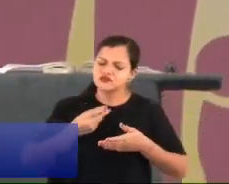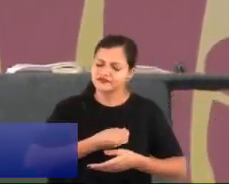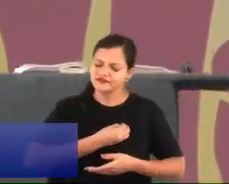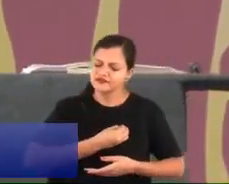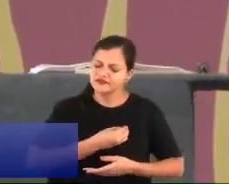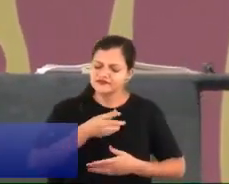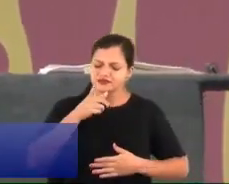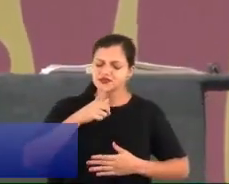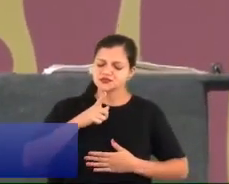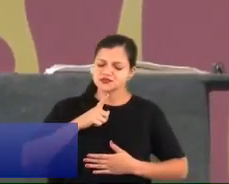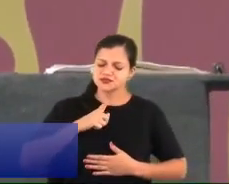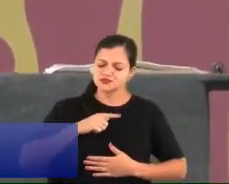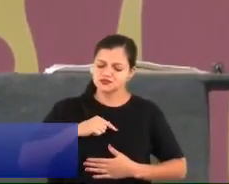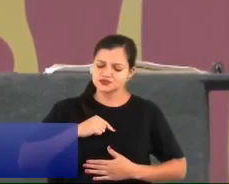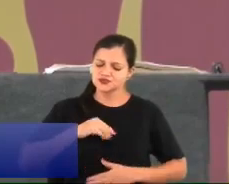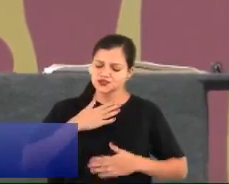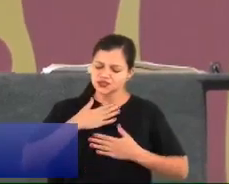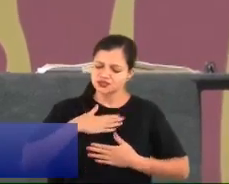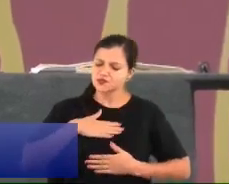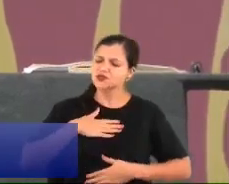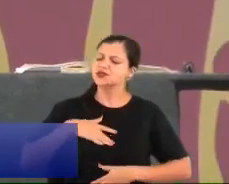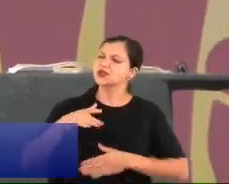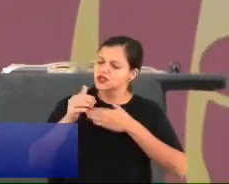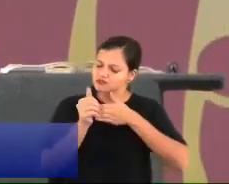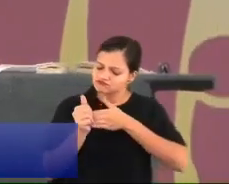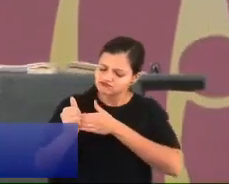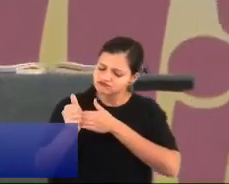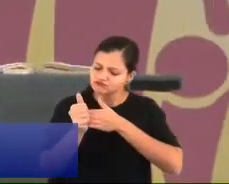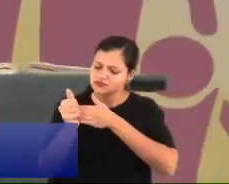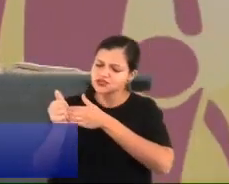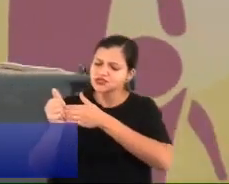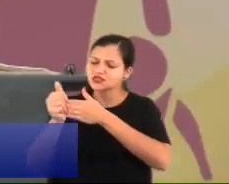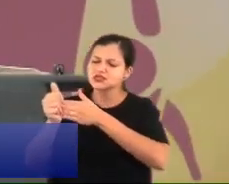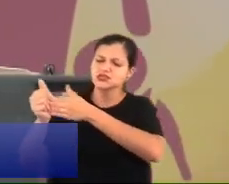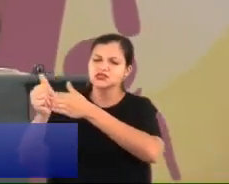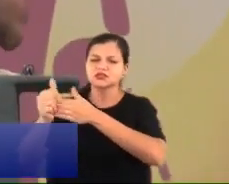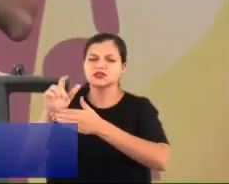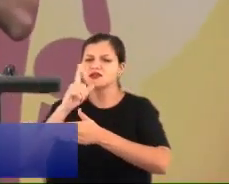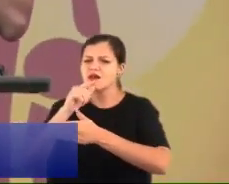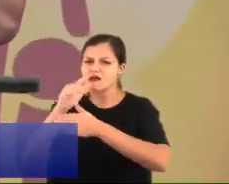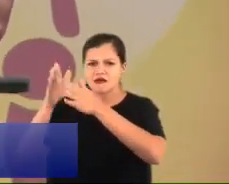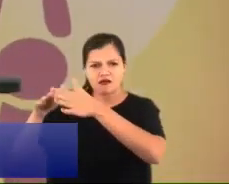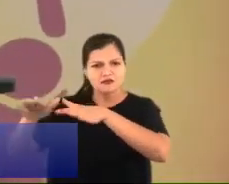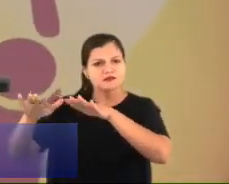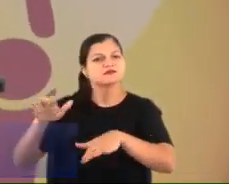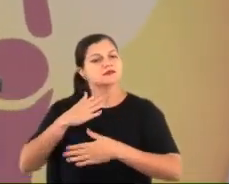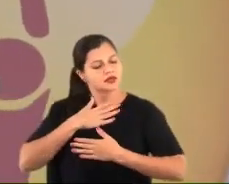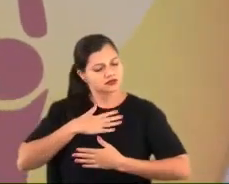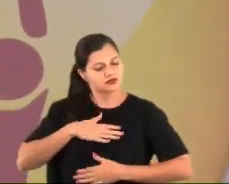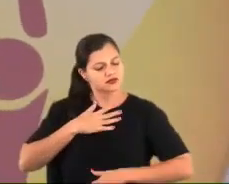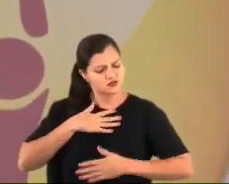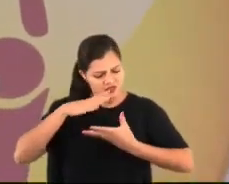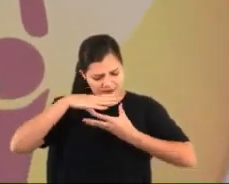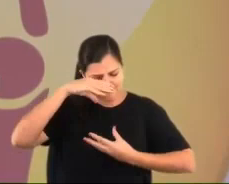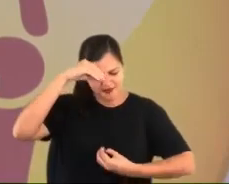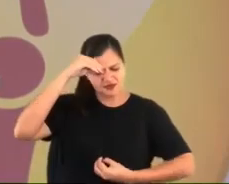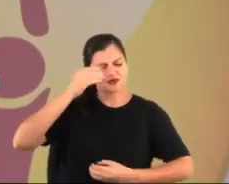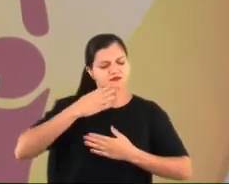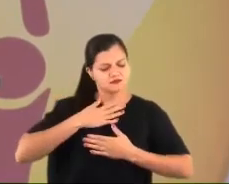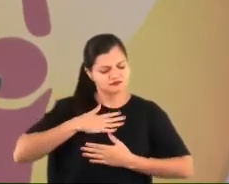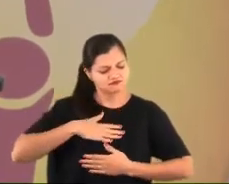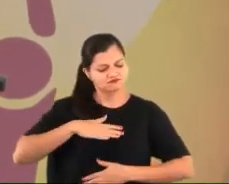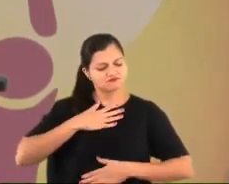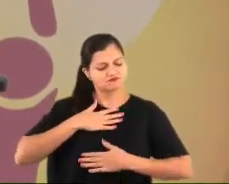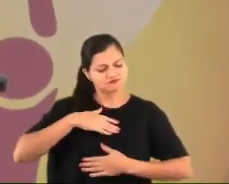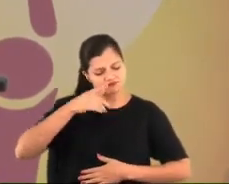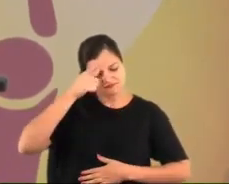pastos, guia-me mansamente às águas tranquilas, refrigera a minha alma. Guia-me pelas